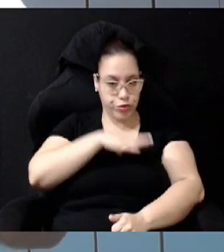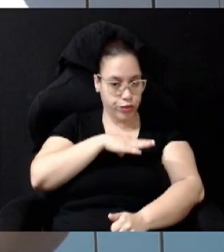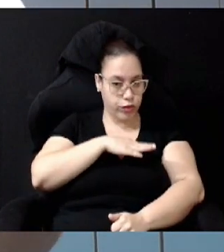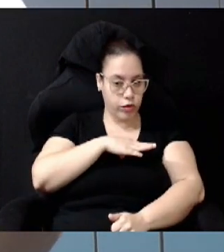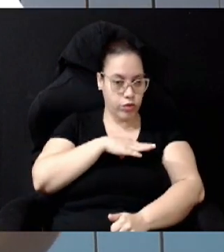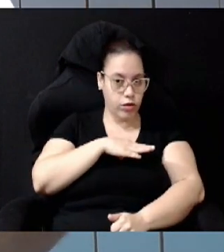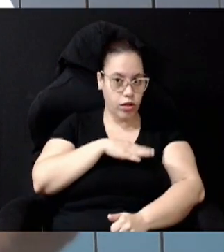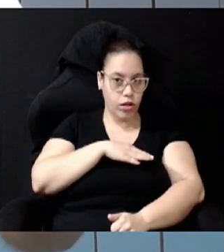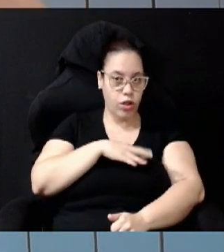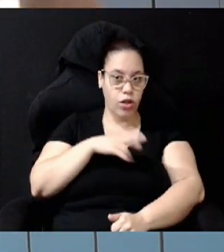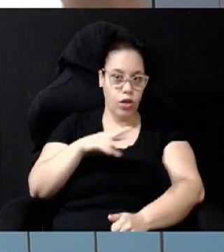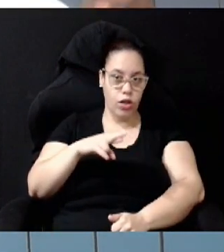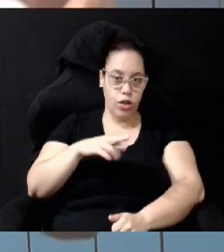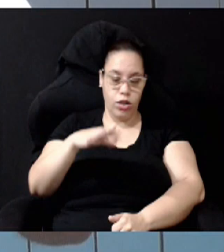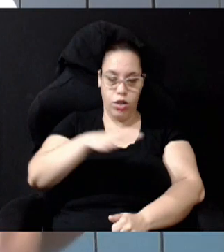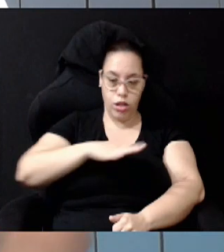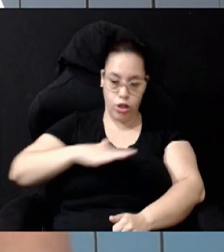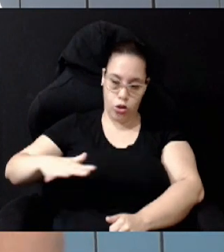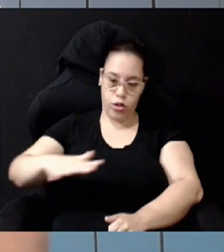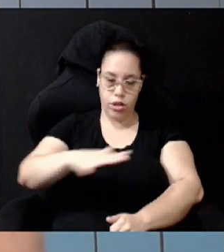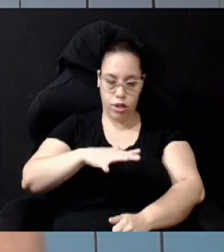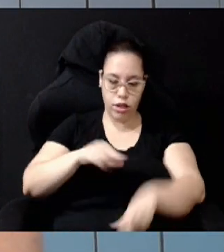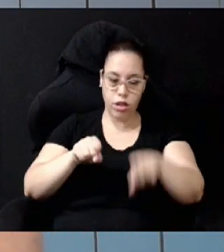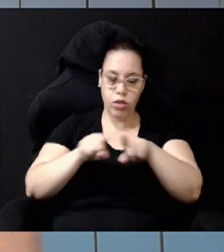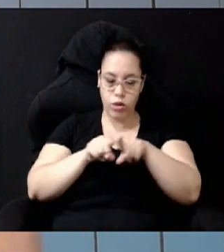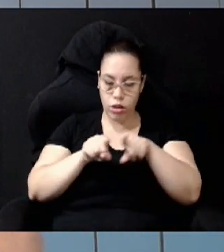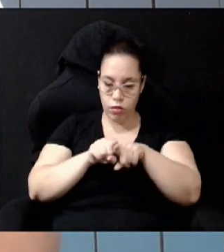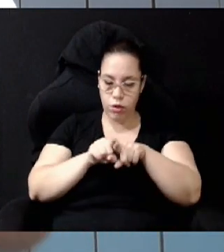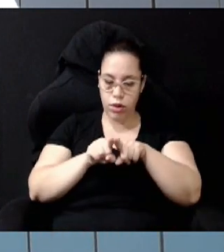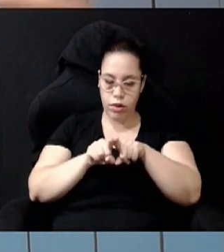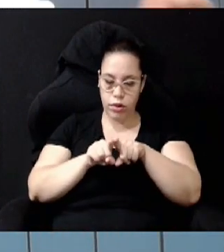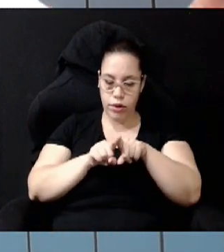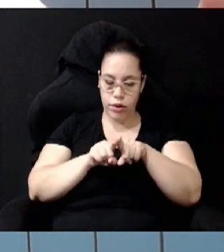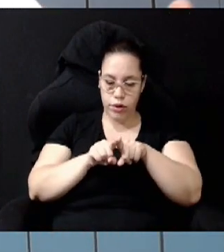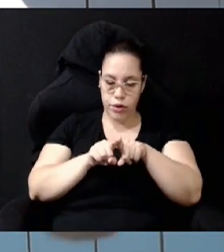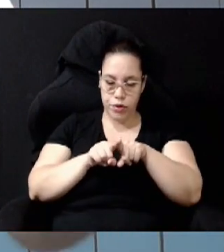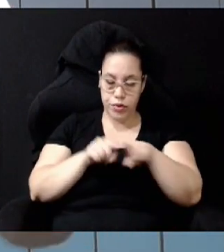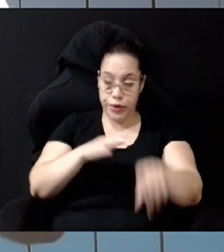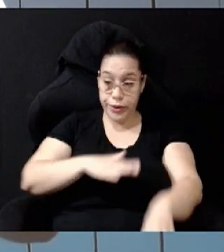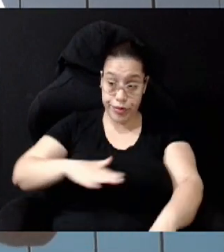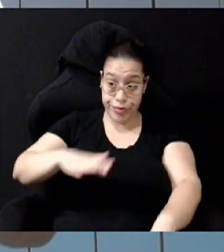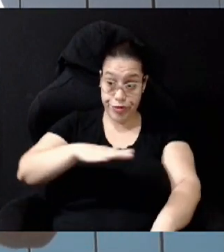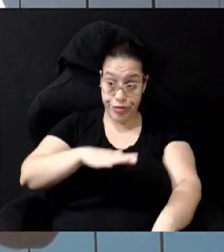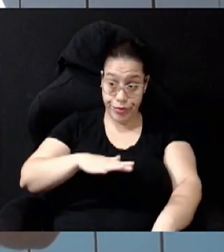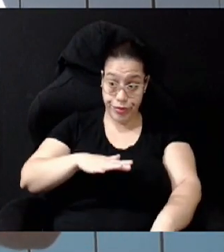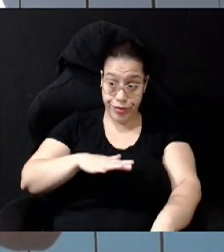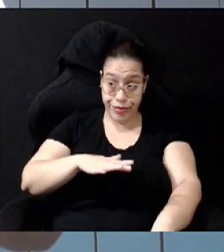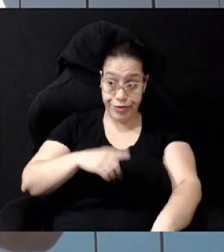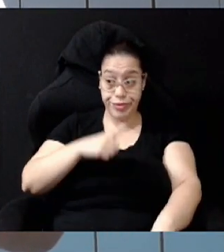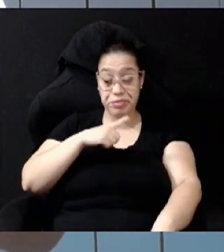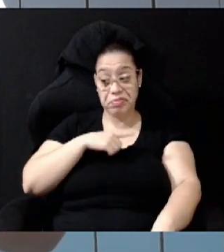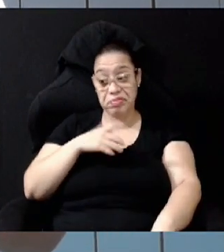regional. Acho que é importante também olhar, né, para a questão regional, as implicações que existem, mas